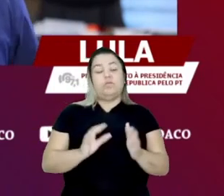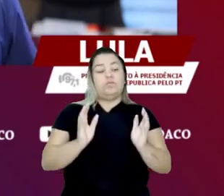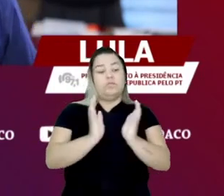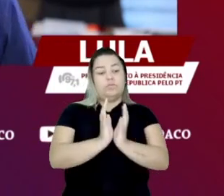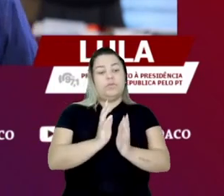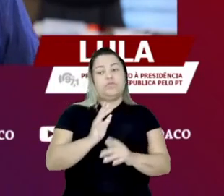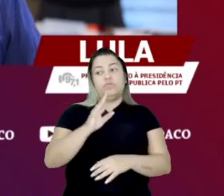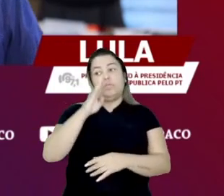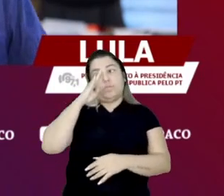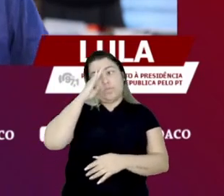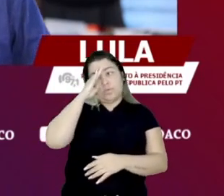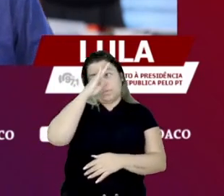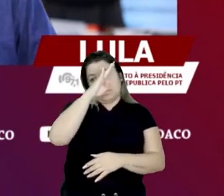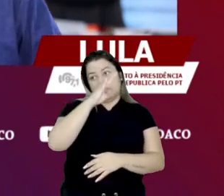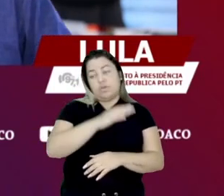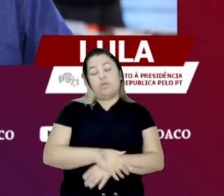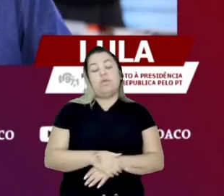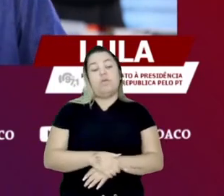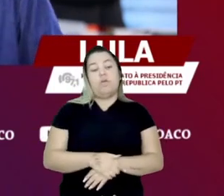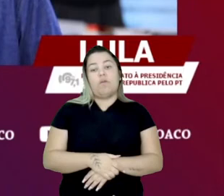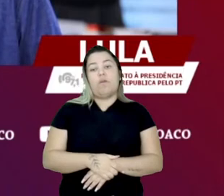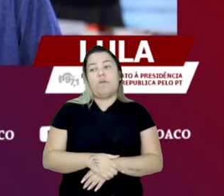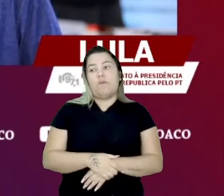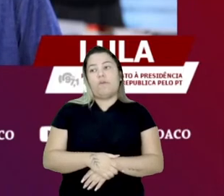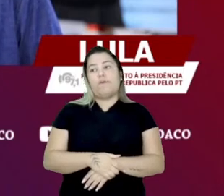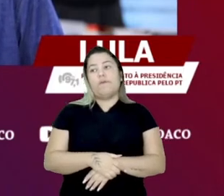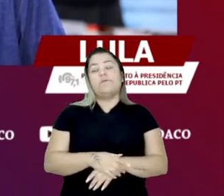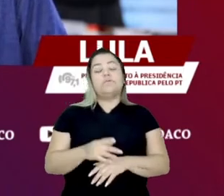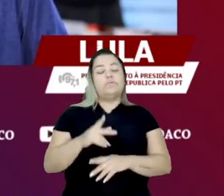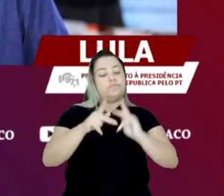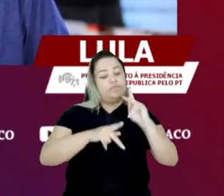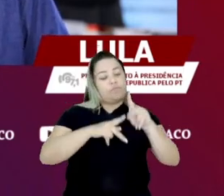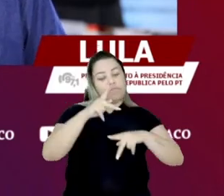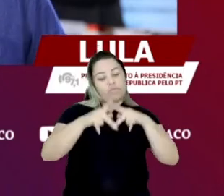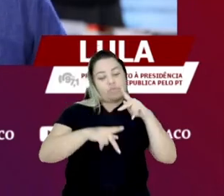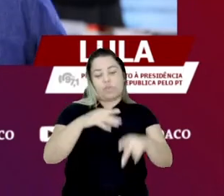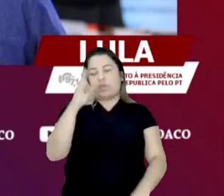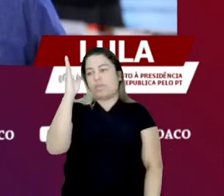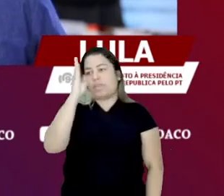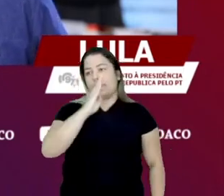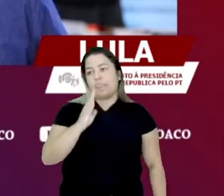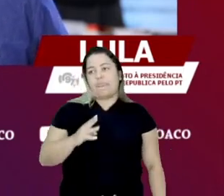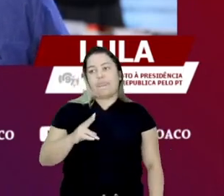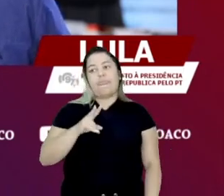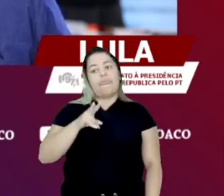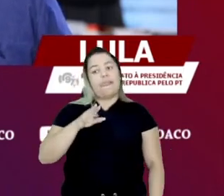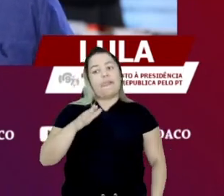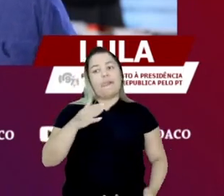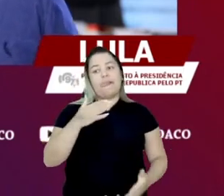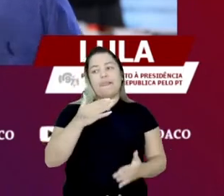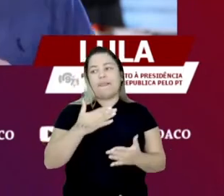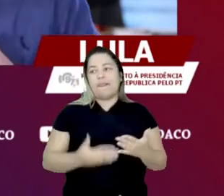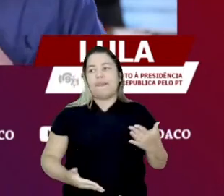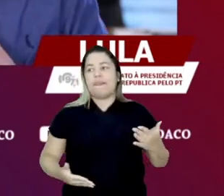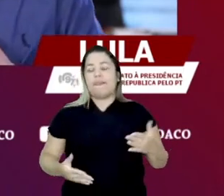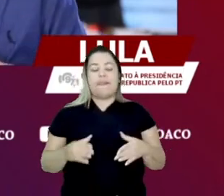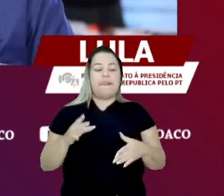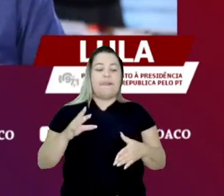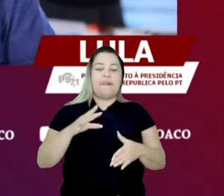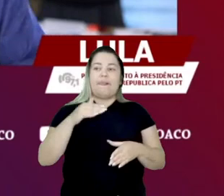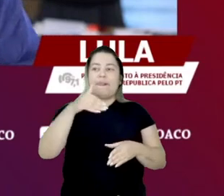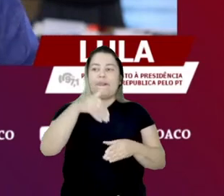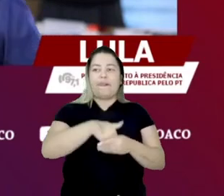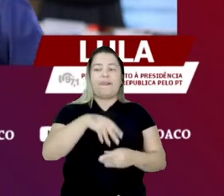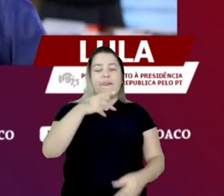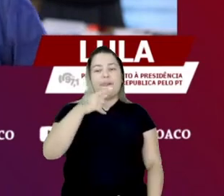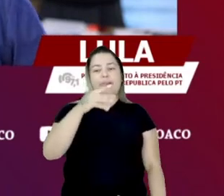PT. Eu sou candidato de um movimento pela reconquista da democracia nesse país. Lula, você acredita que a Lava